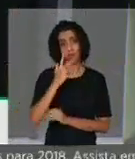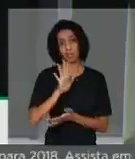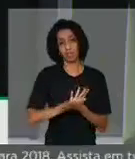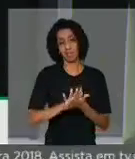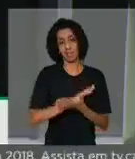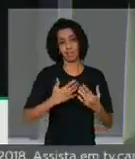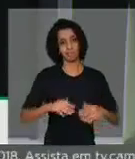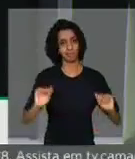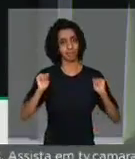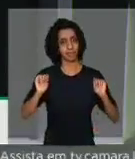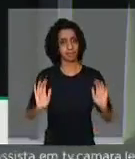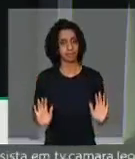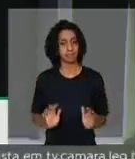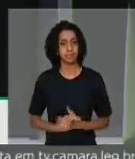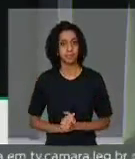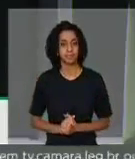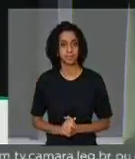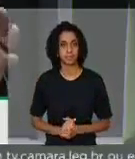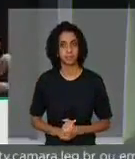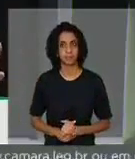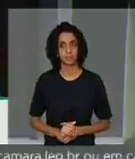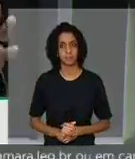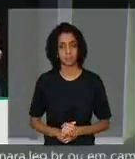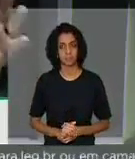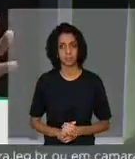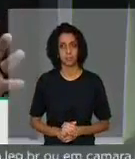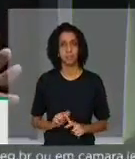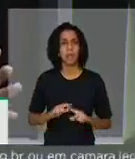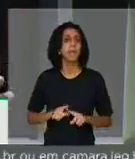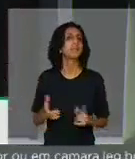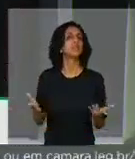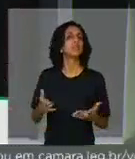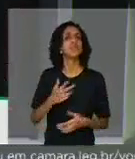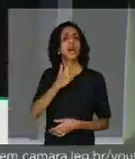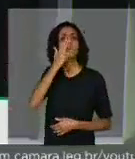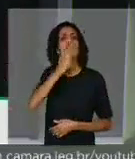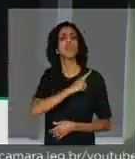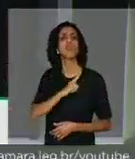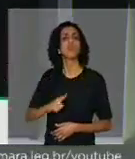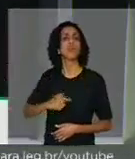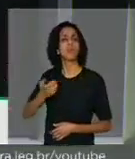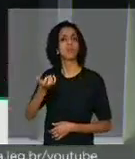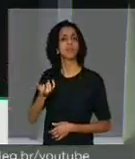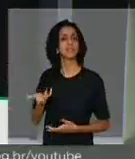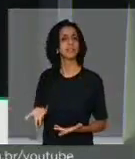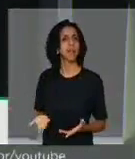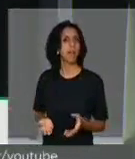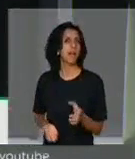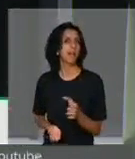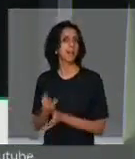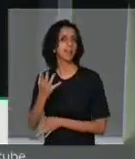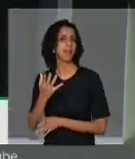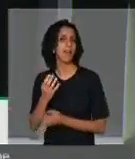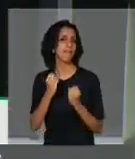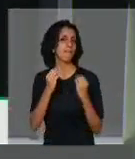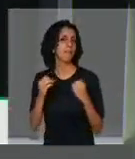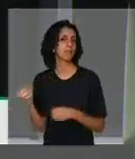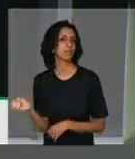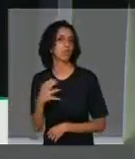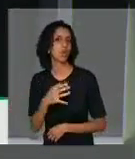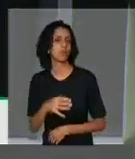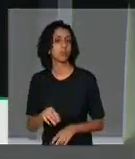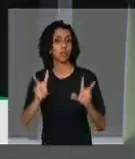hoje o governo quis criar algum fato político novo em relação à mal